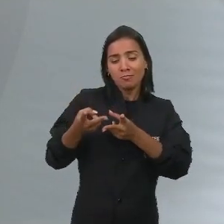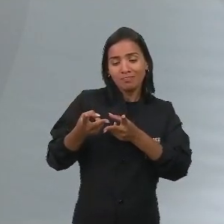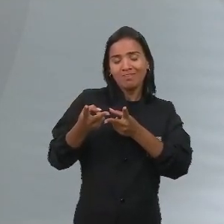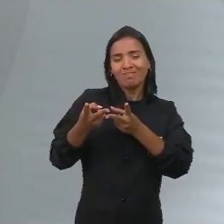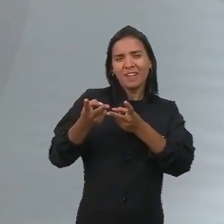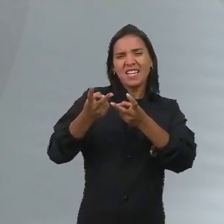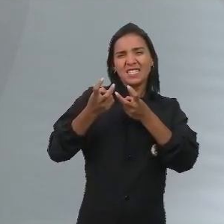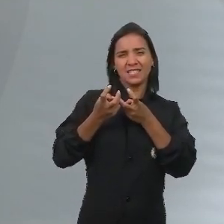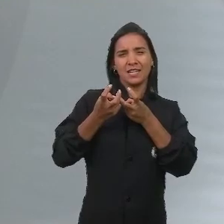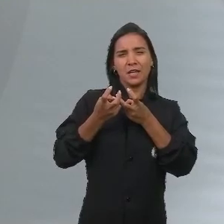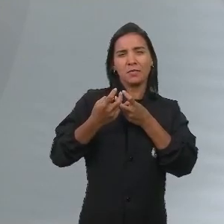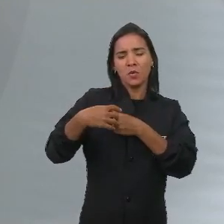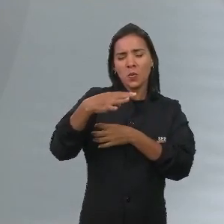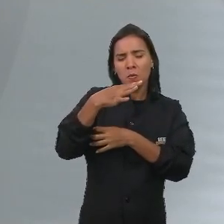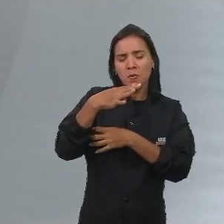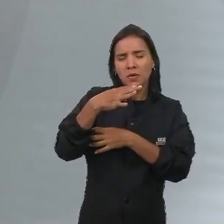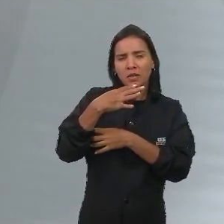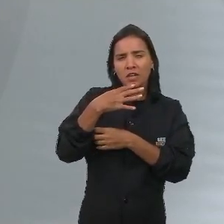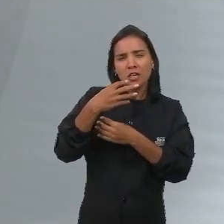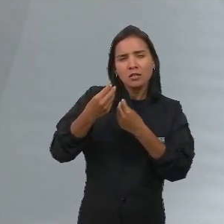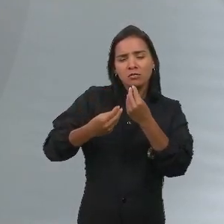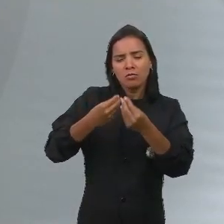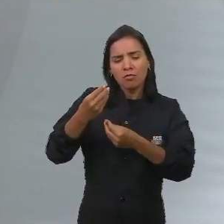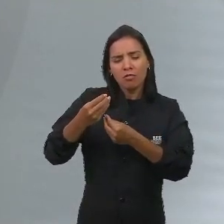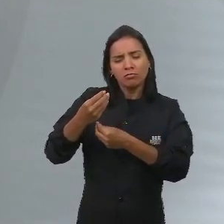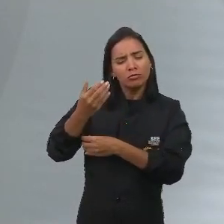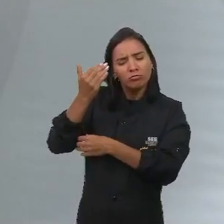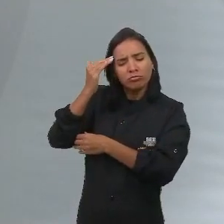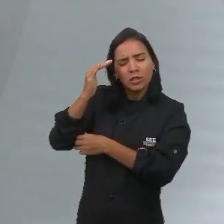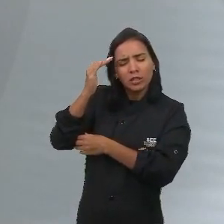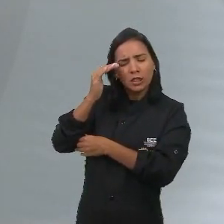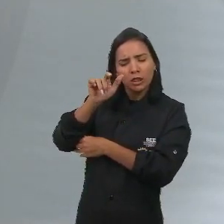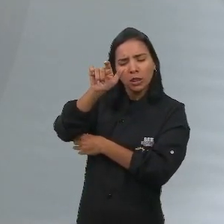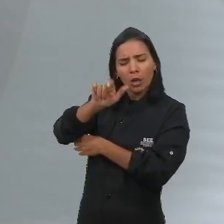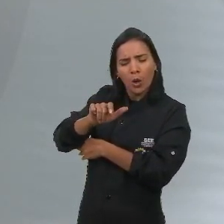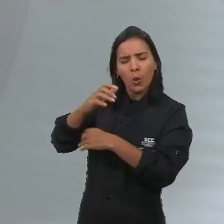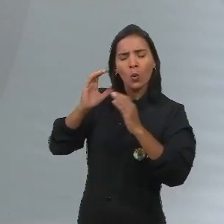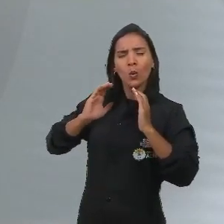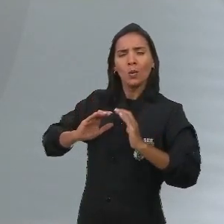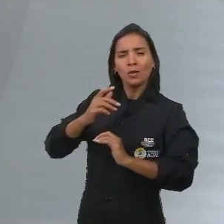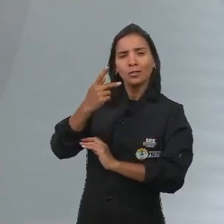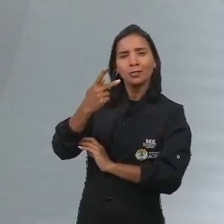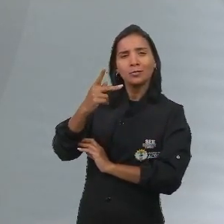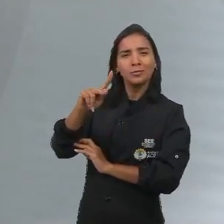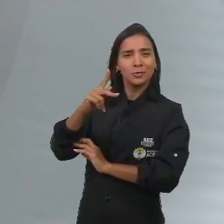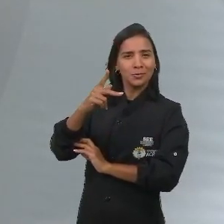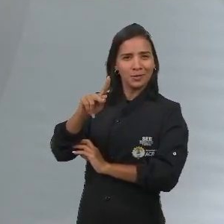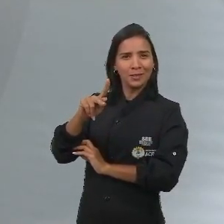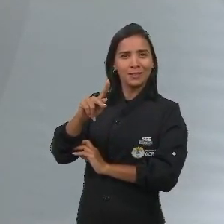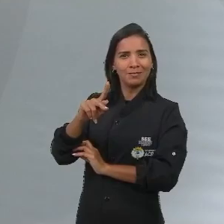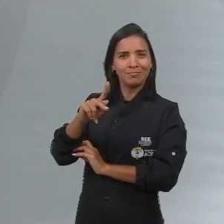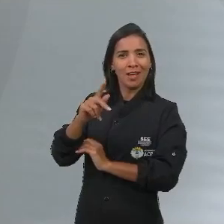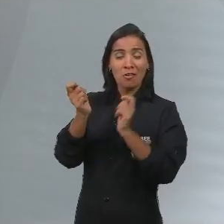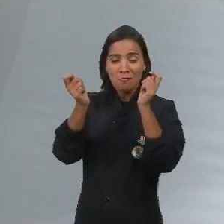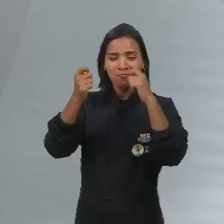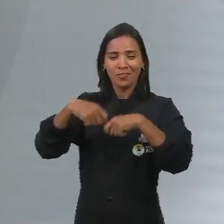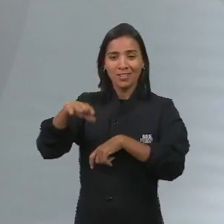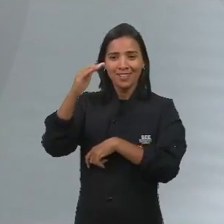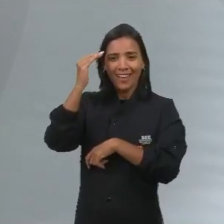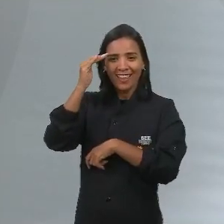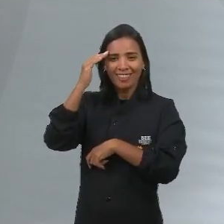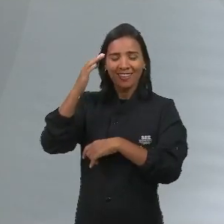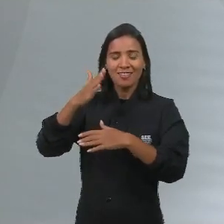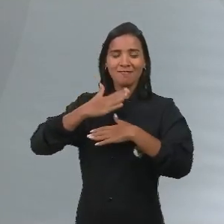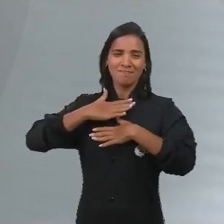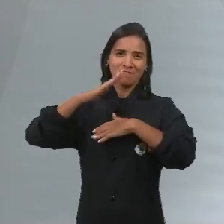desse reconhecimento a partir de que eu entendo o outro eu consigo entender a mim ah belíssima